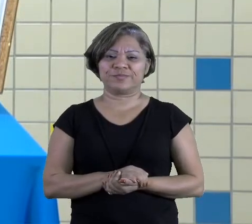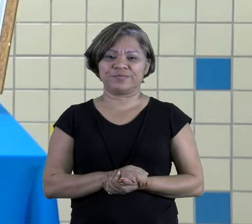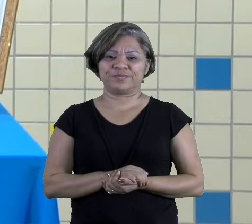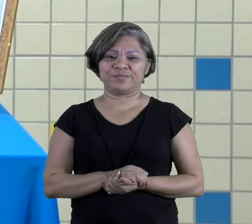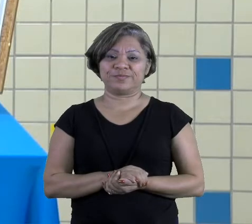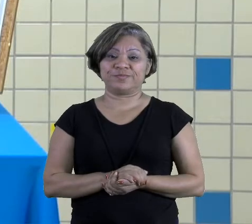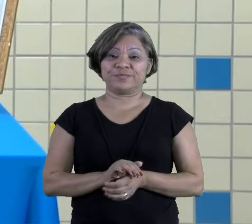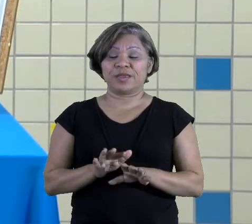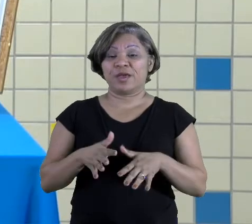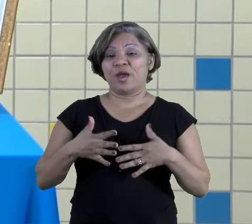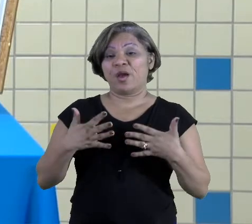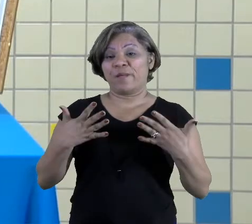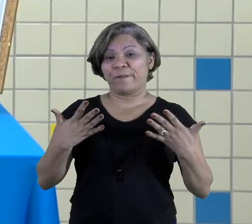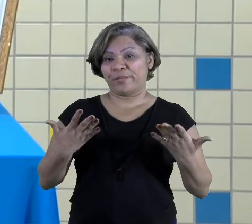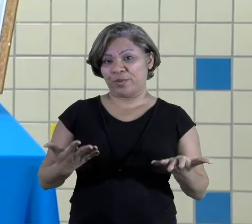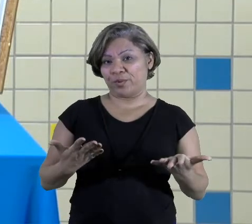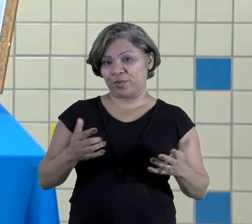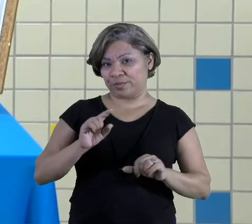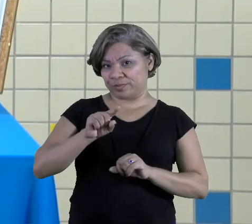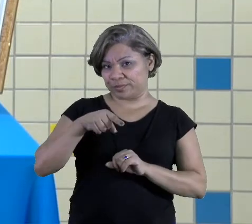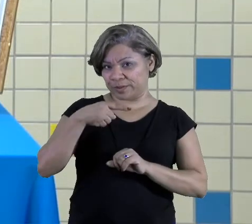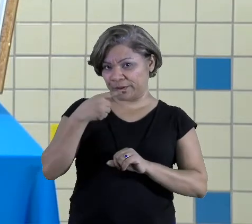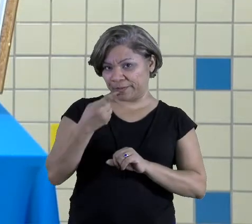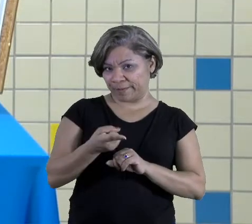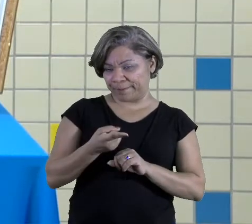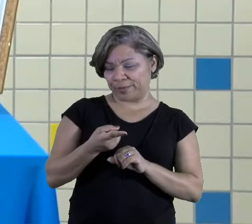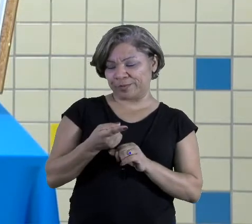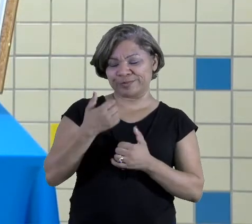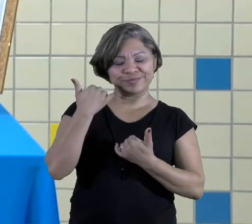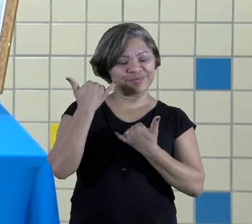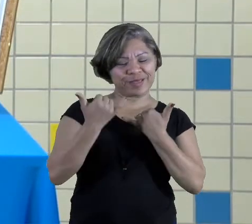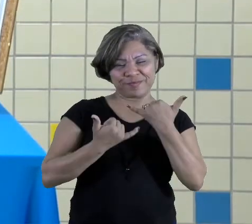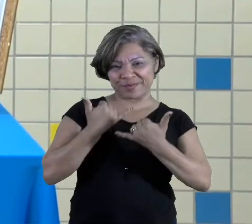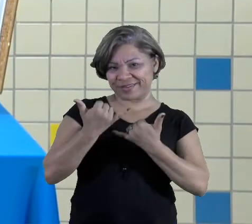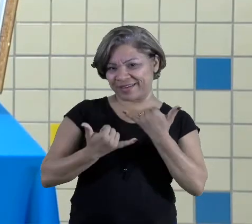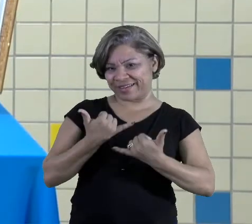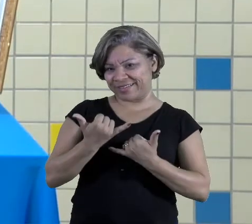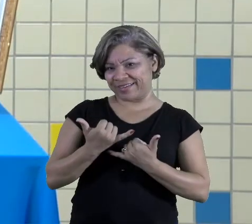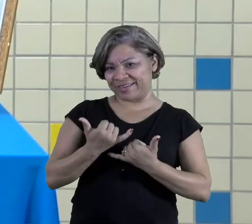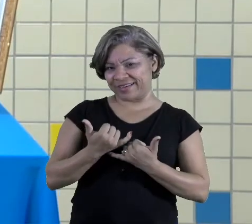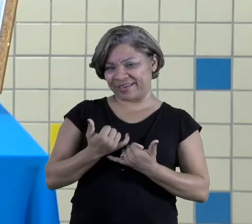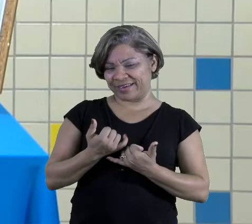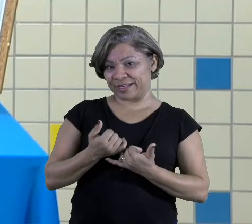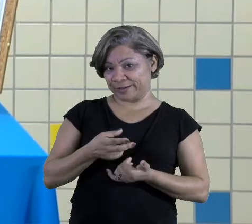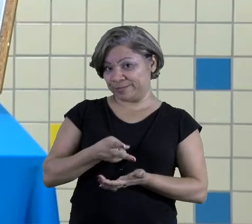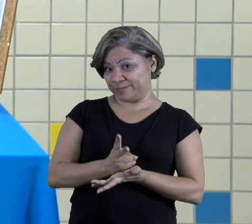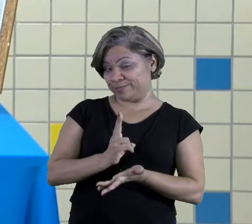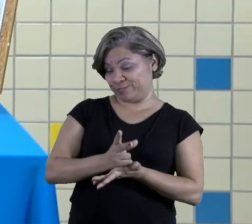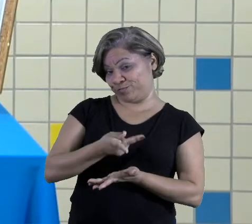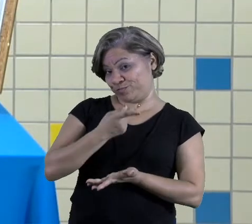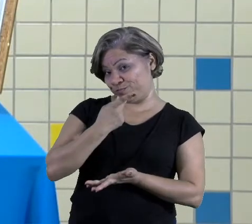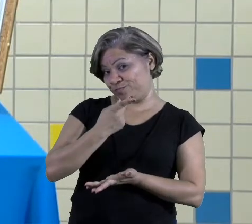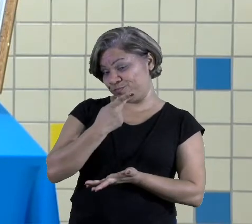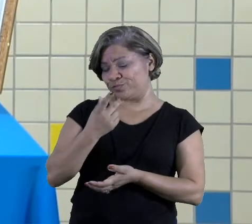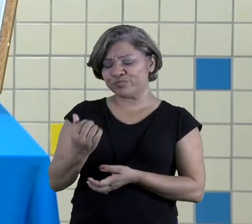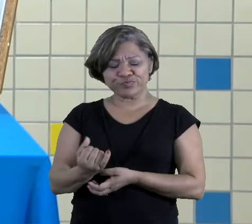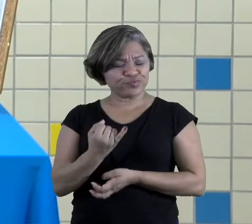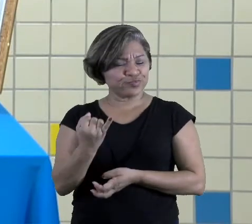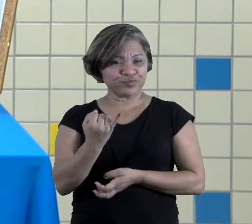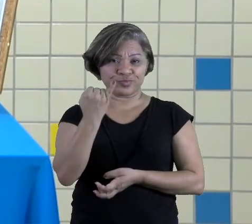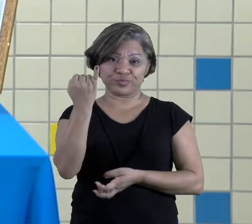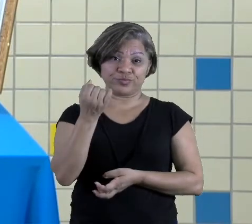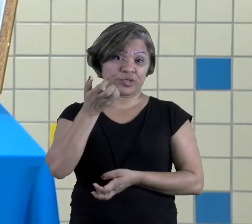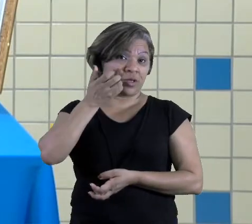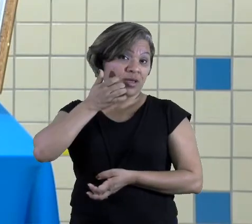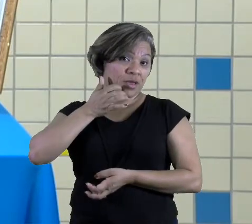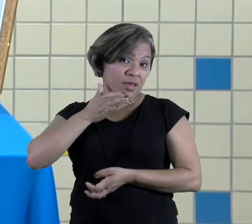Bom, após todo esse momento de diversão e brincadeira, como a gente sempre fala aqui, é muito importante que a criança participe